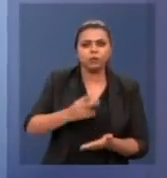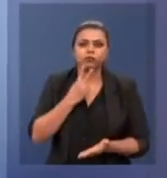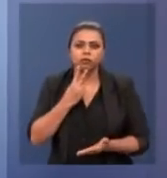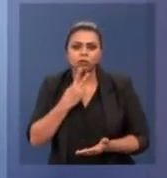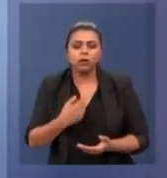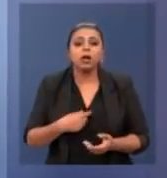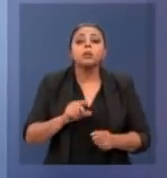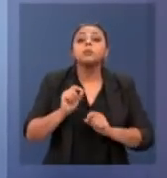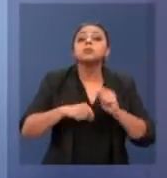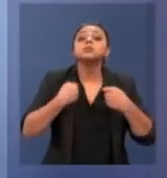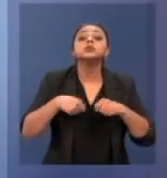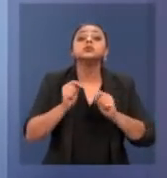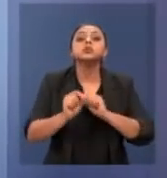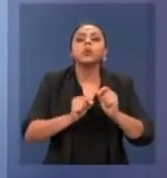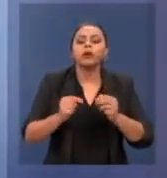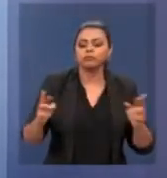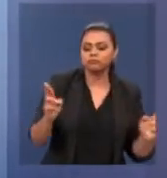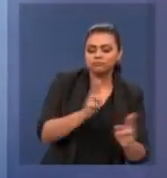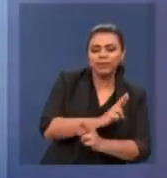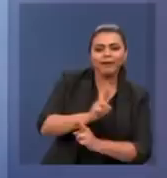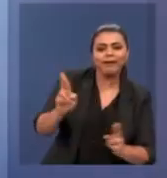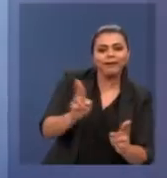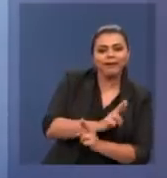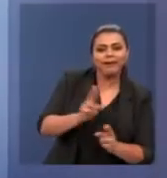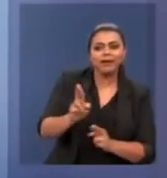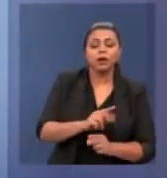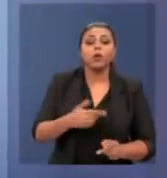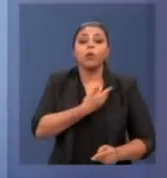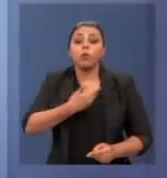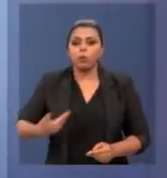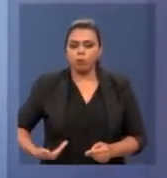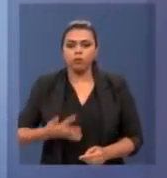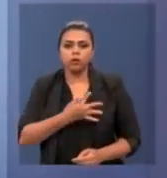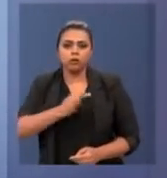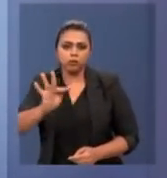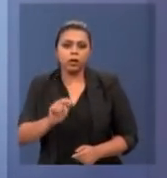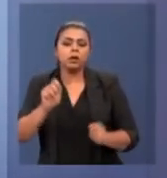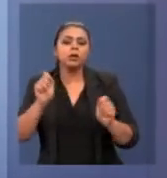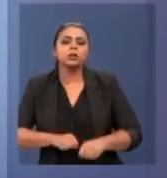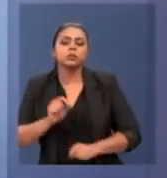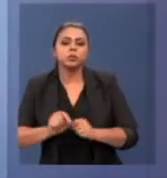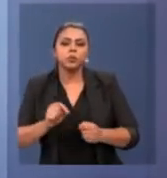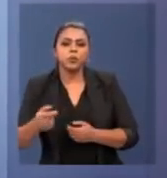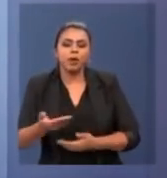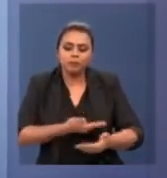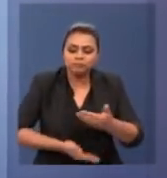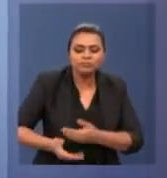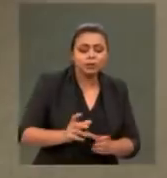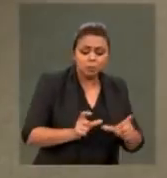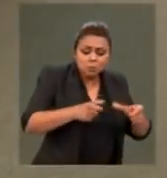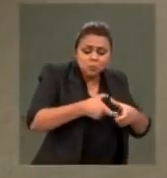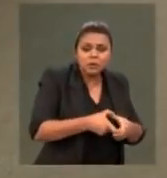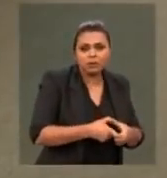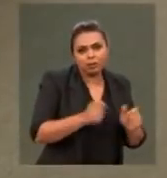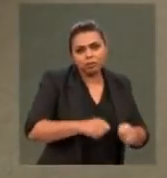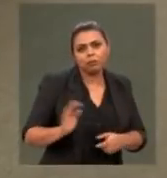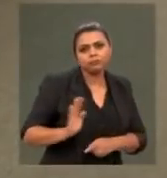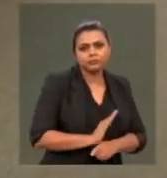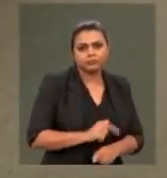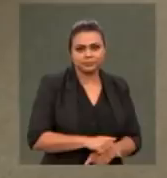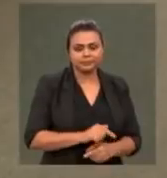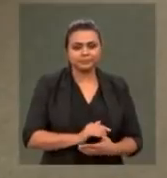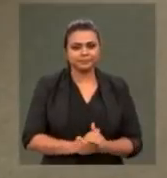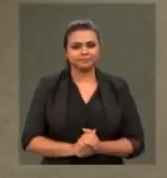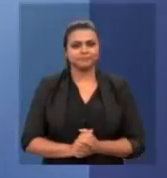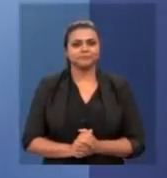fato aumentar essa relação do governo do estado com o governo federal para que a tenda especialmente a esses municípios pequenos ela fez a